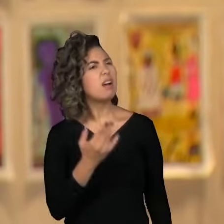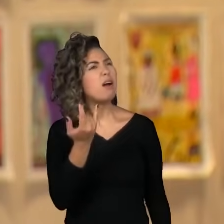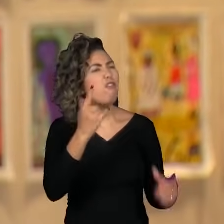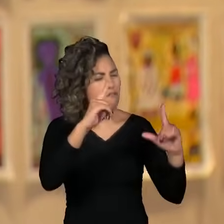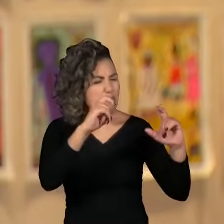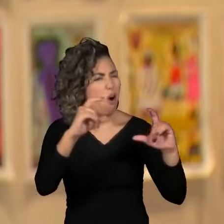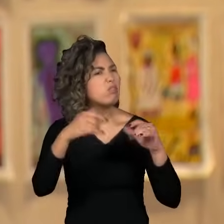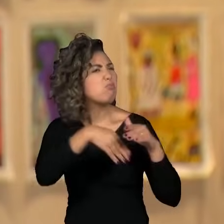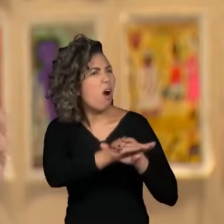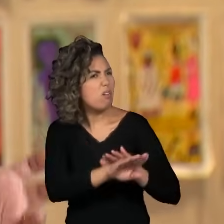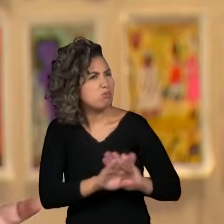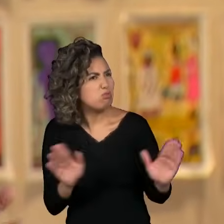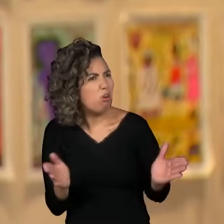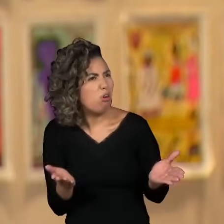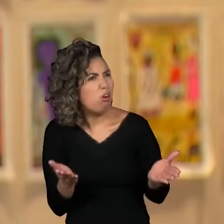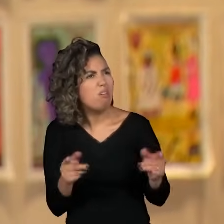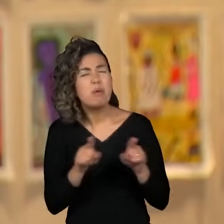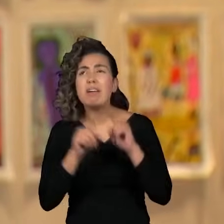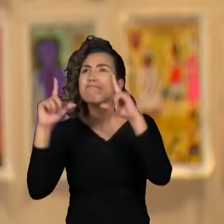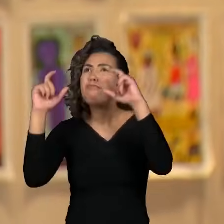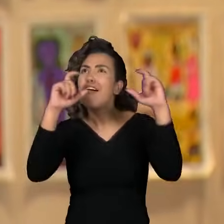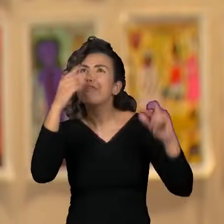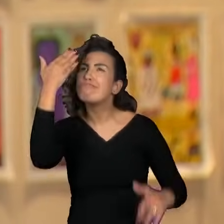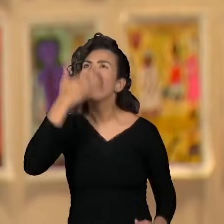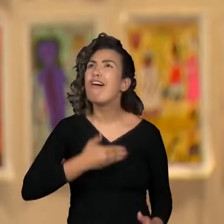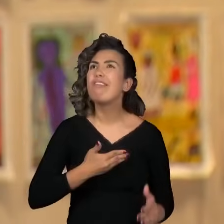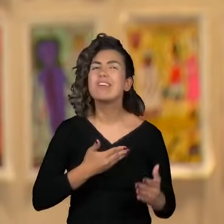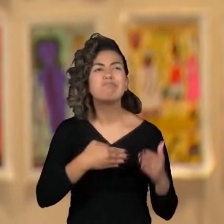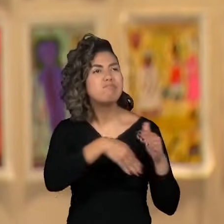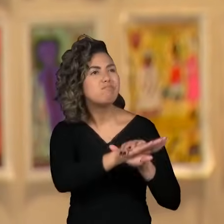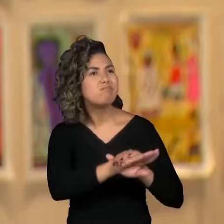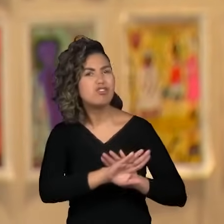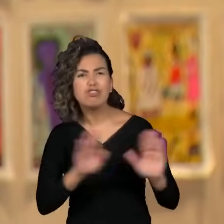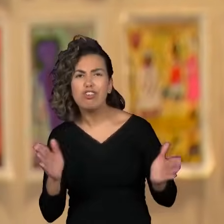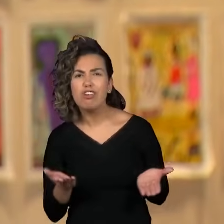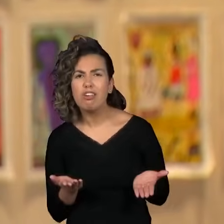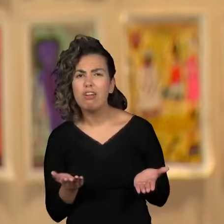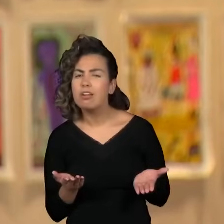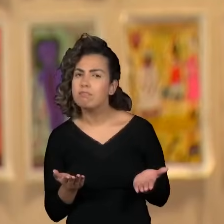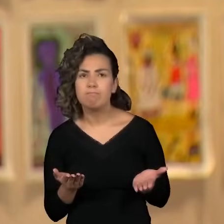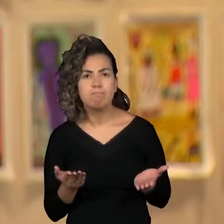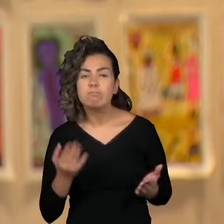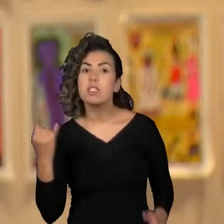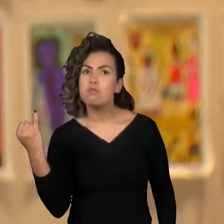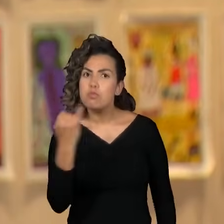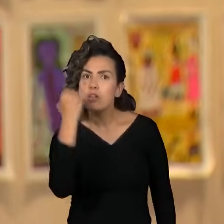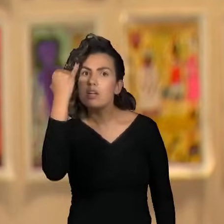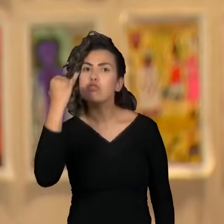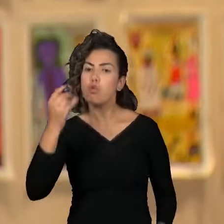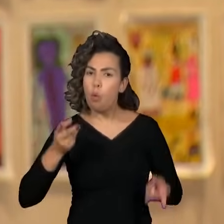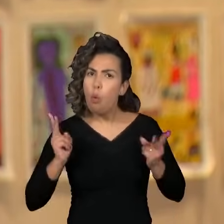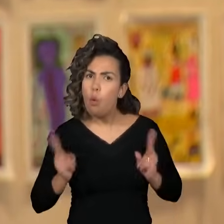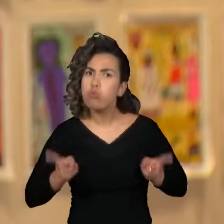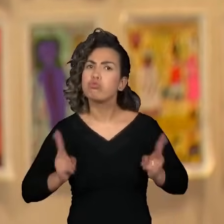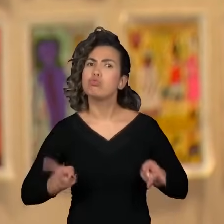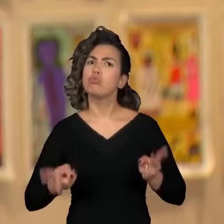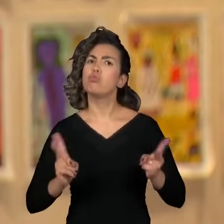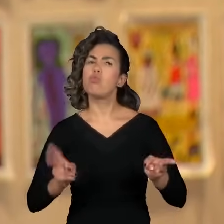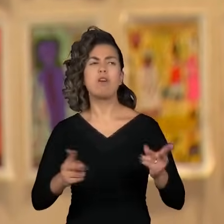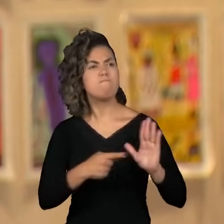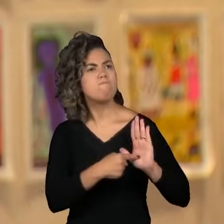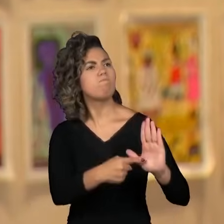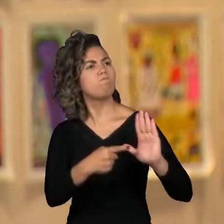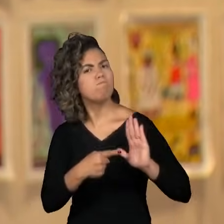não é o bastante guardar registros. O único jeito de preservar esse patrimônio é mantendo a possibilidade